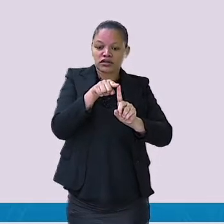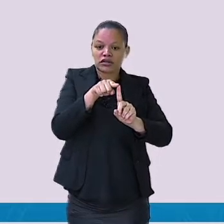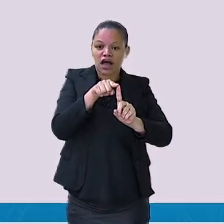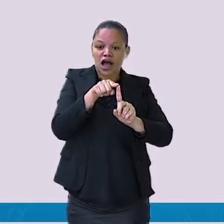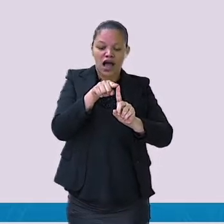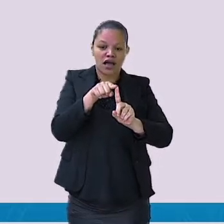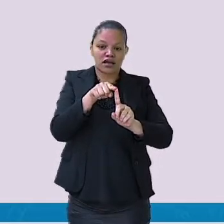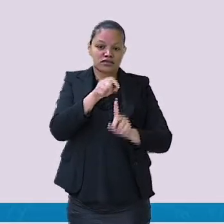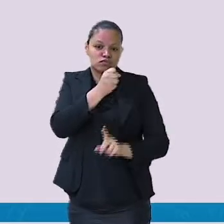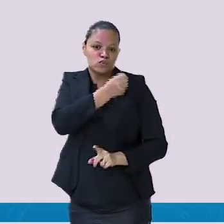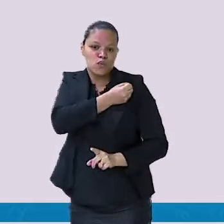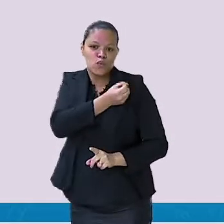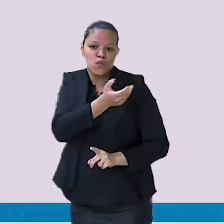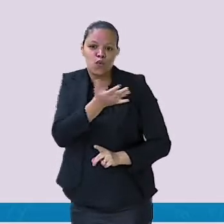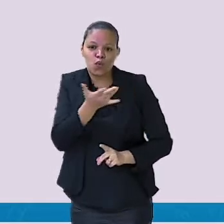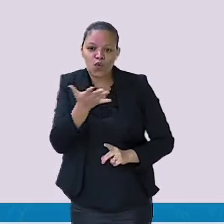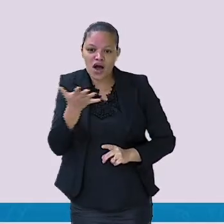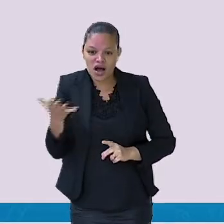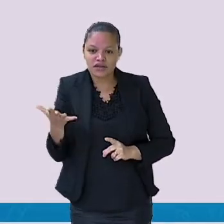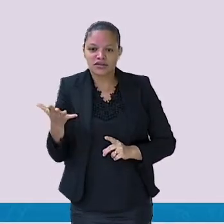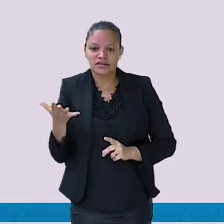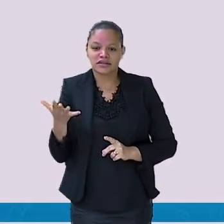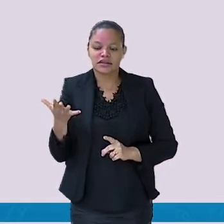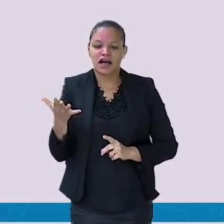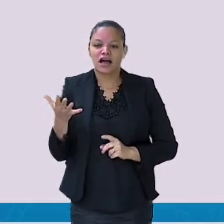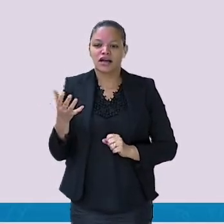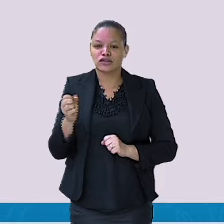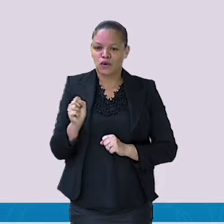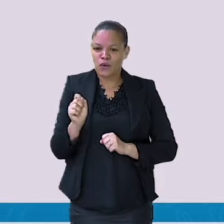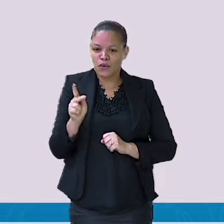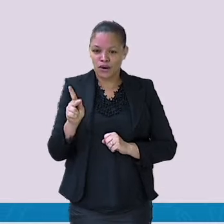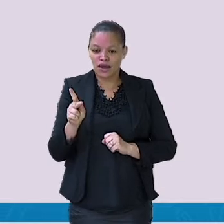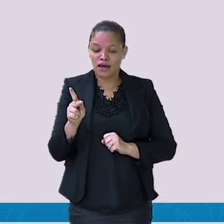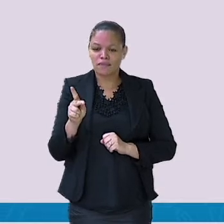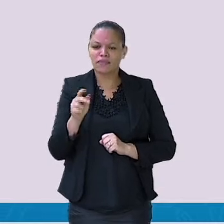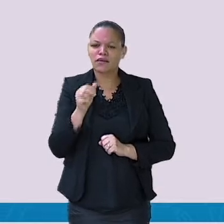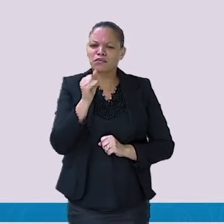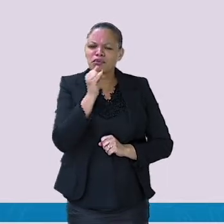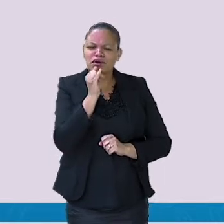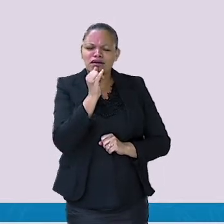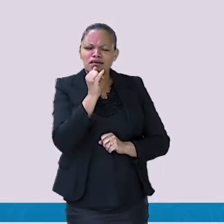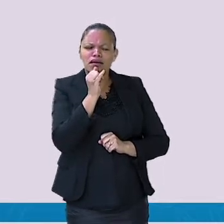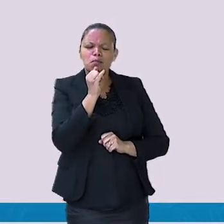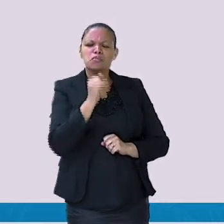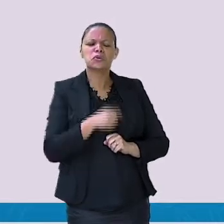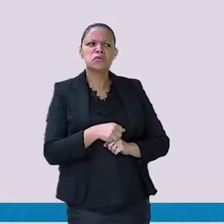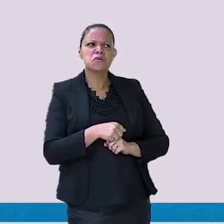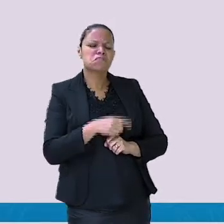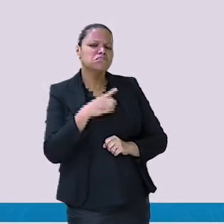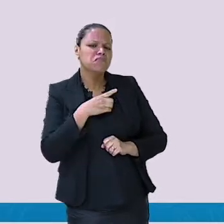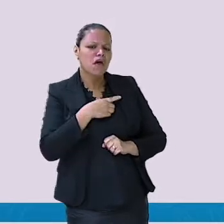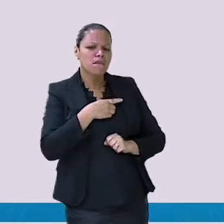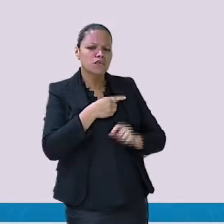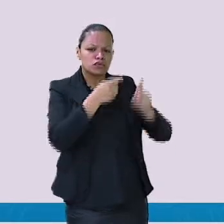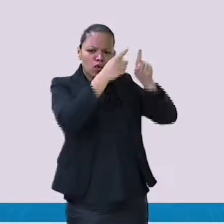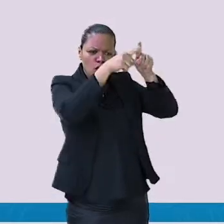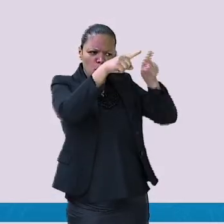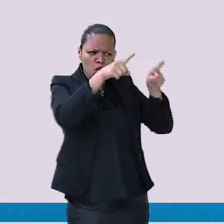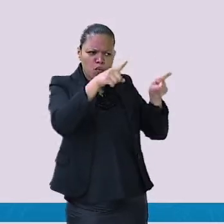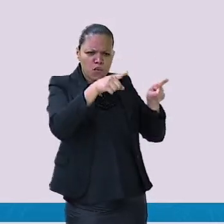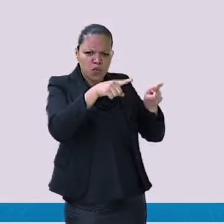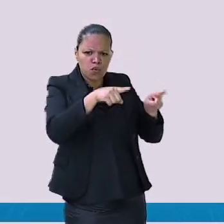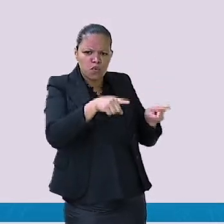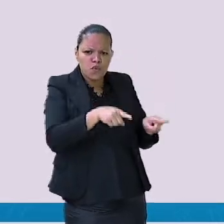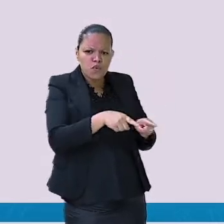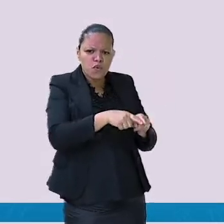capacidade. Portanto, o volume de água que cabe em uma garrafa é a capacidade desta. Para medir a